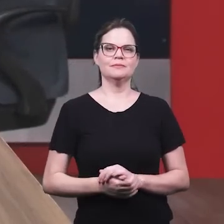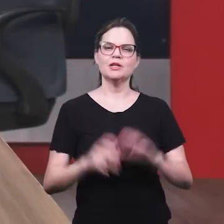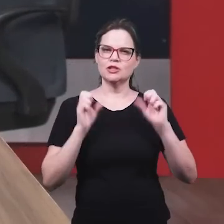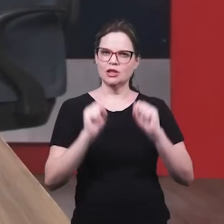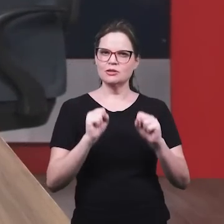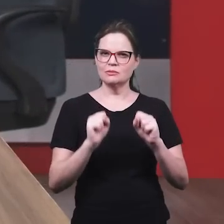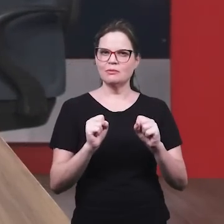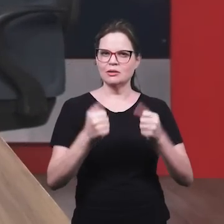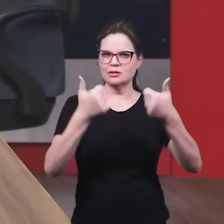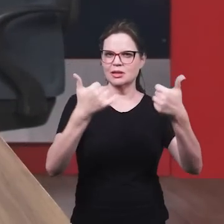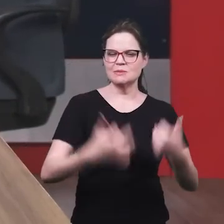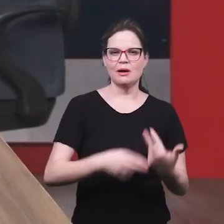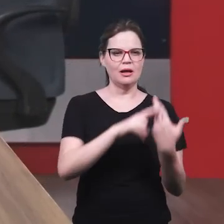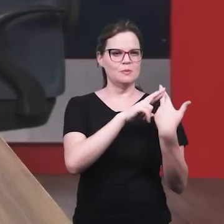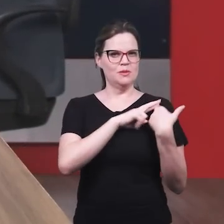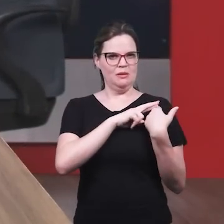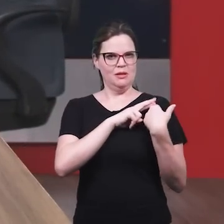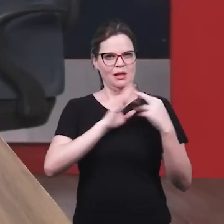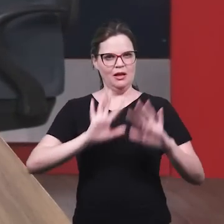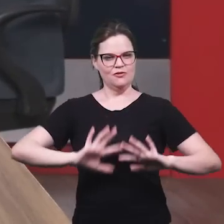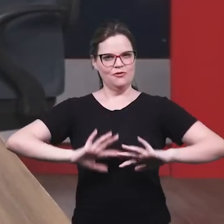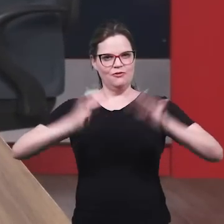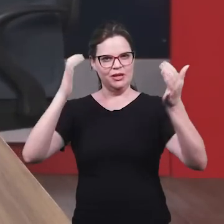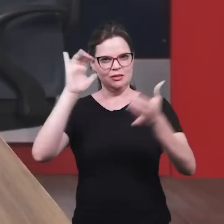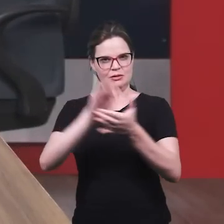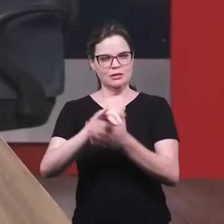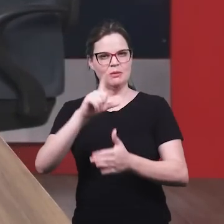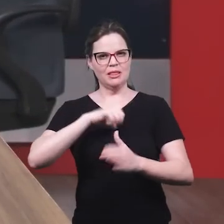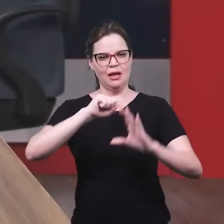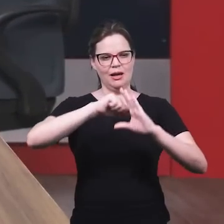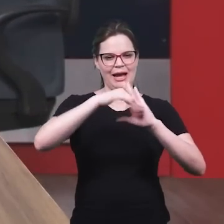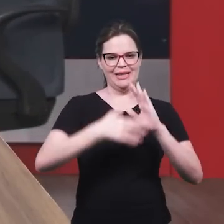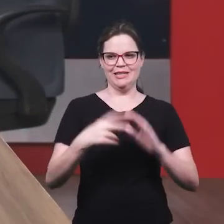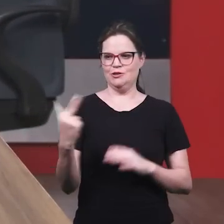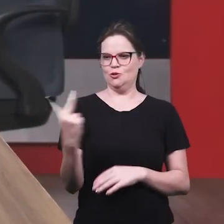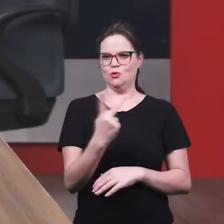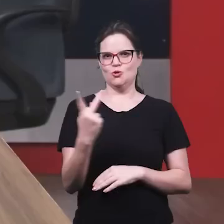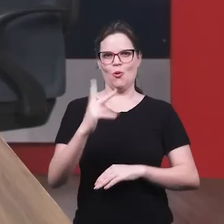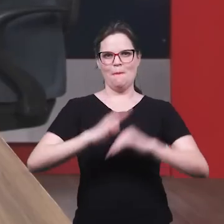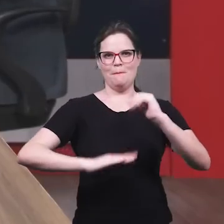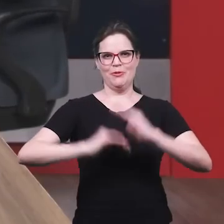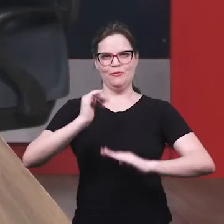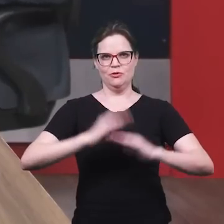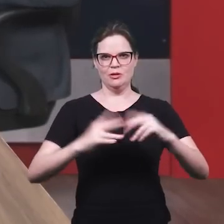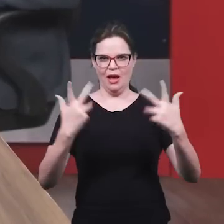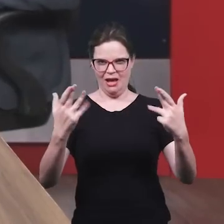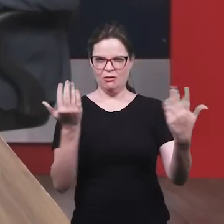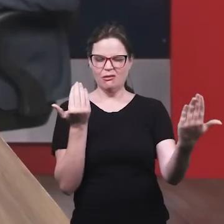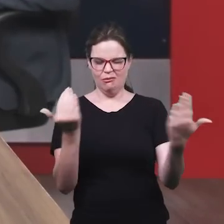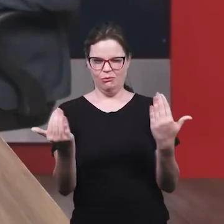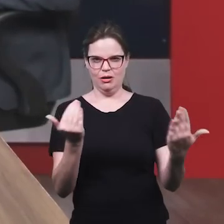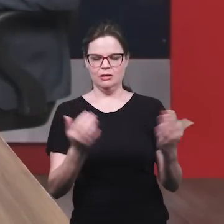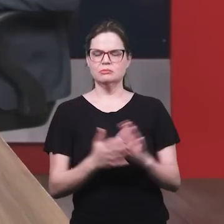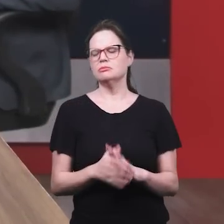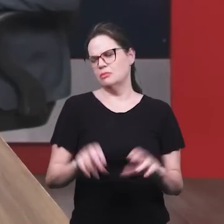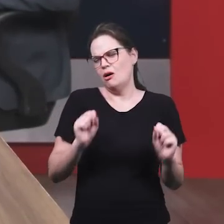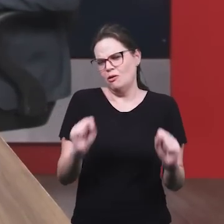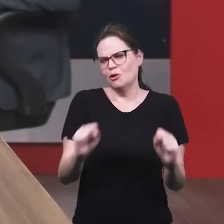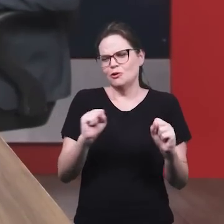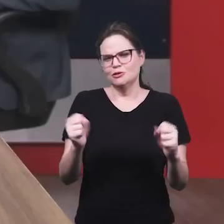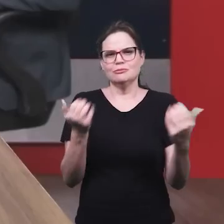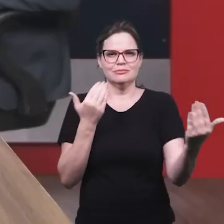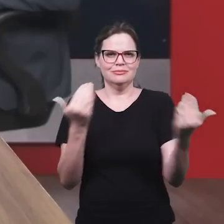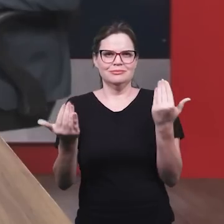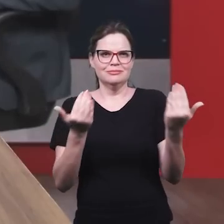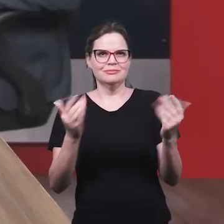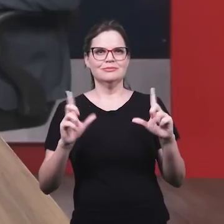ele teria essa característica desses 2 profissionais para... A gente pode fazer uma analogia com o que a gente